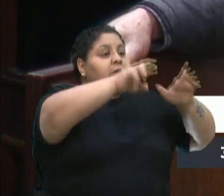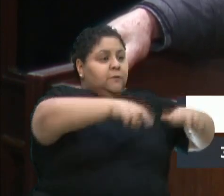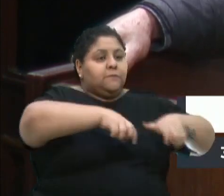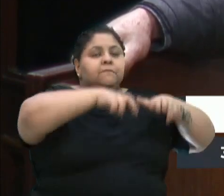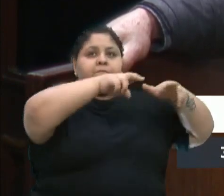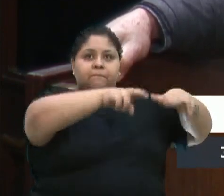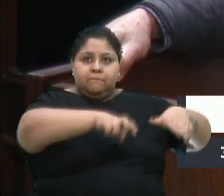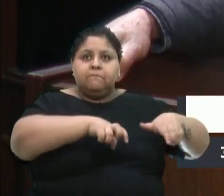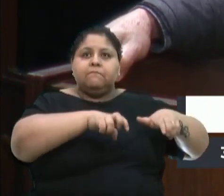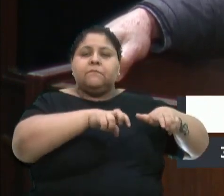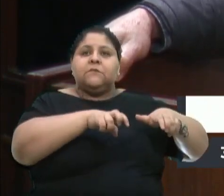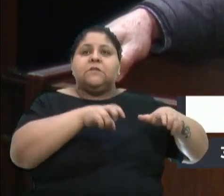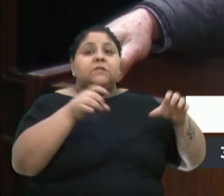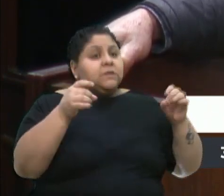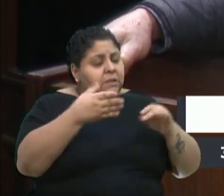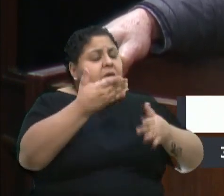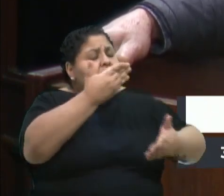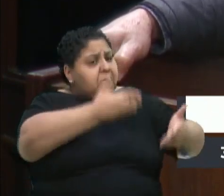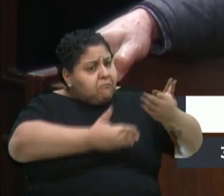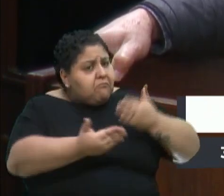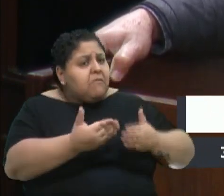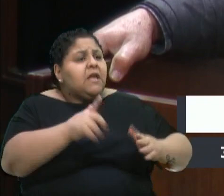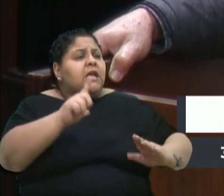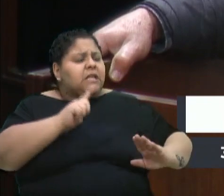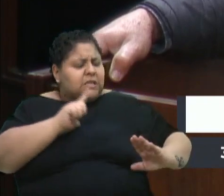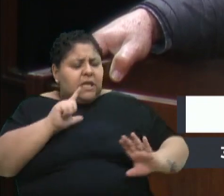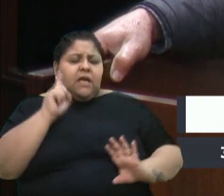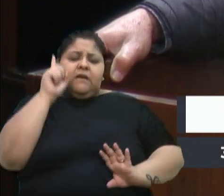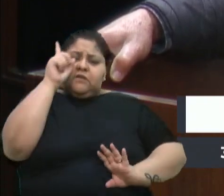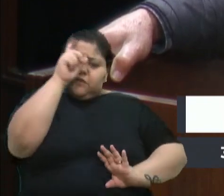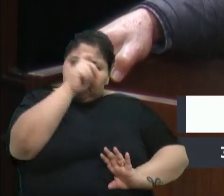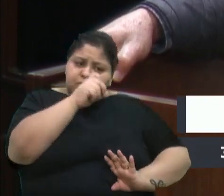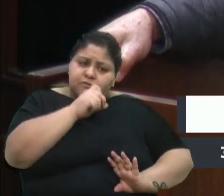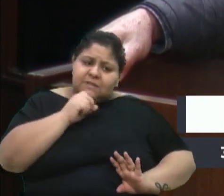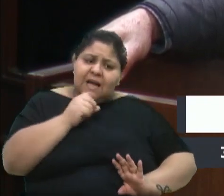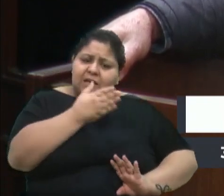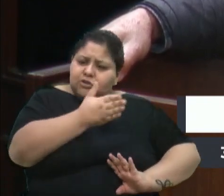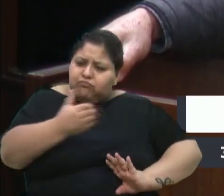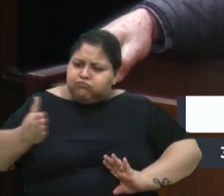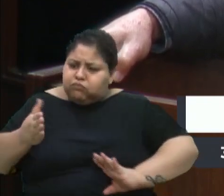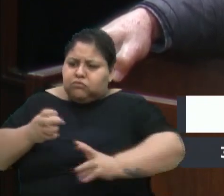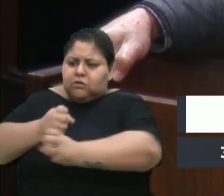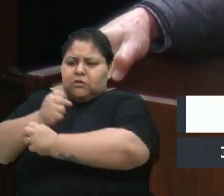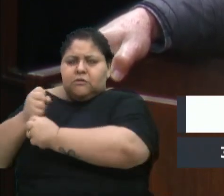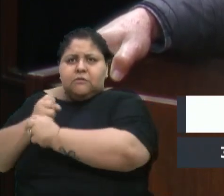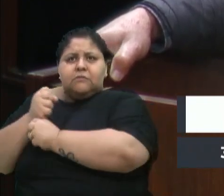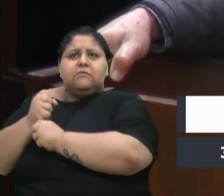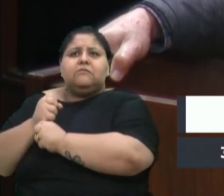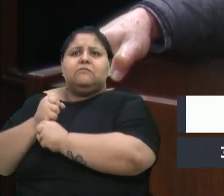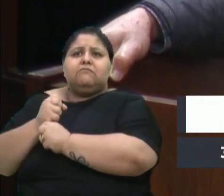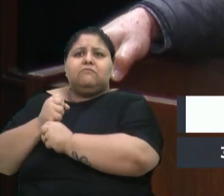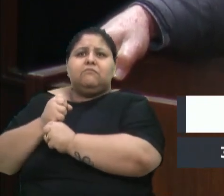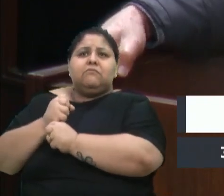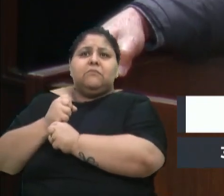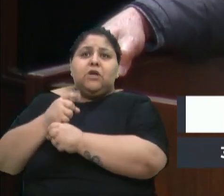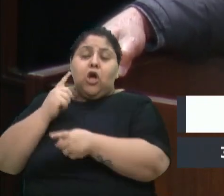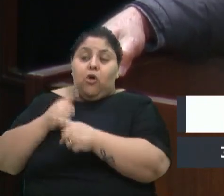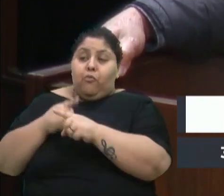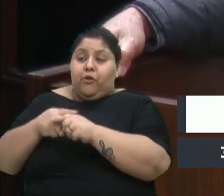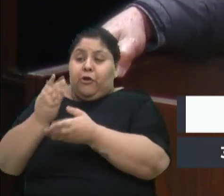que prontamente será atendido, que vai ter dificuldade naquele ano, que praticamente com laudos vai perder muito ou